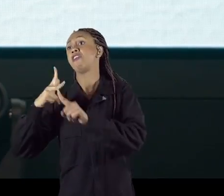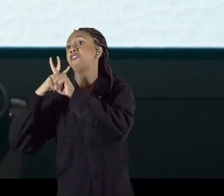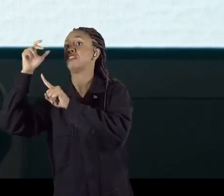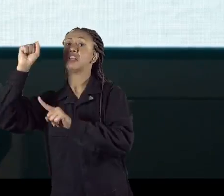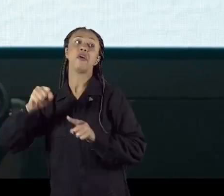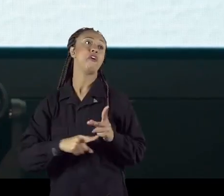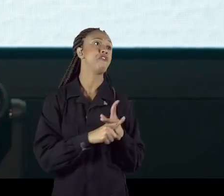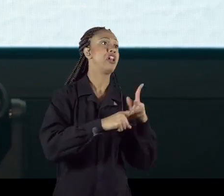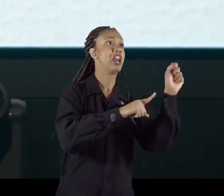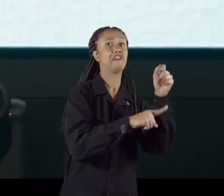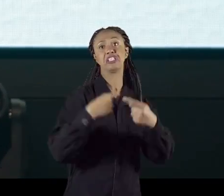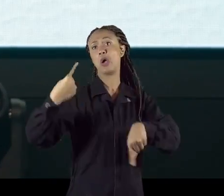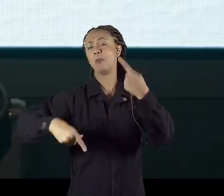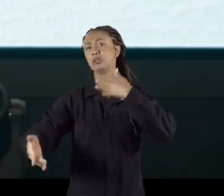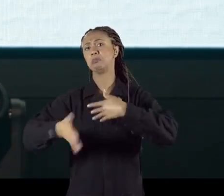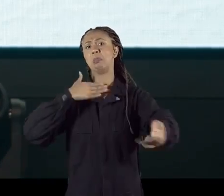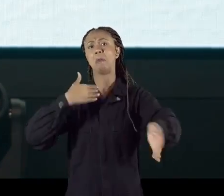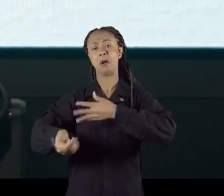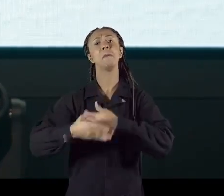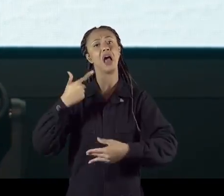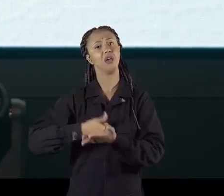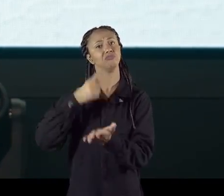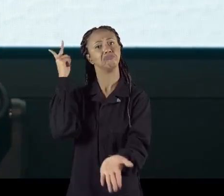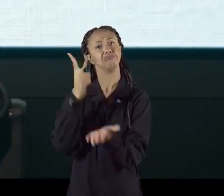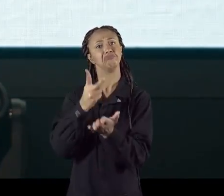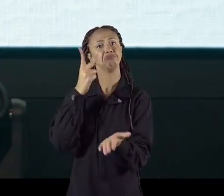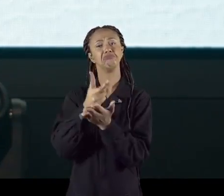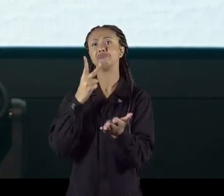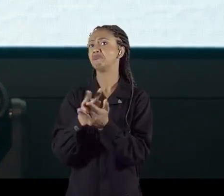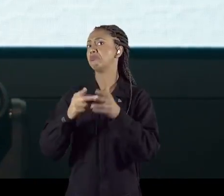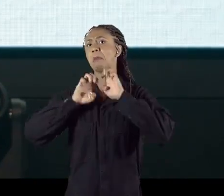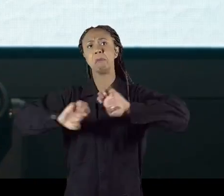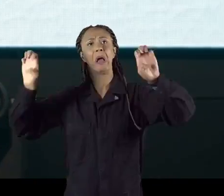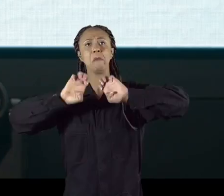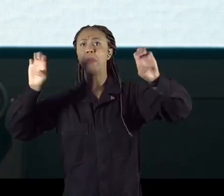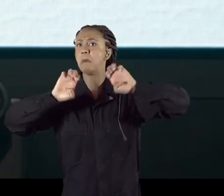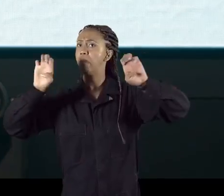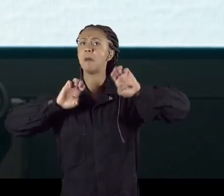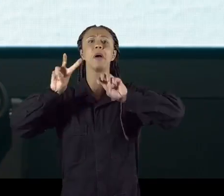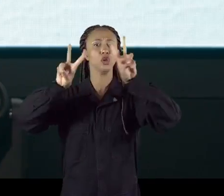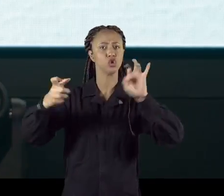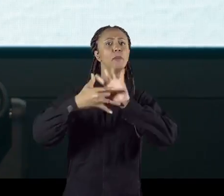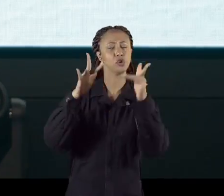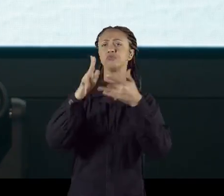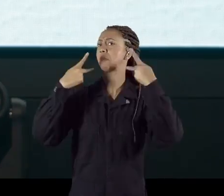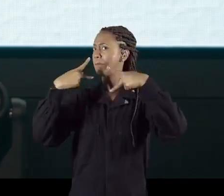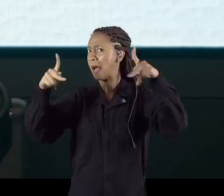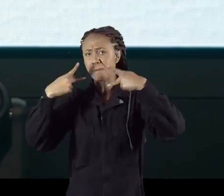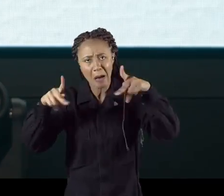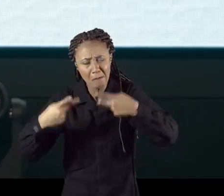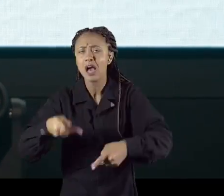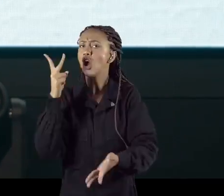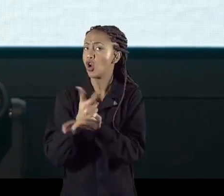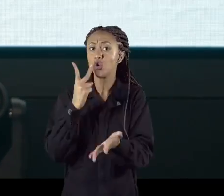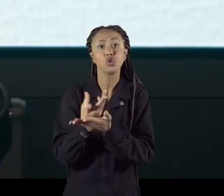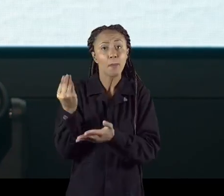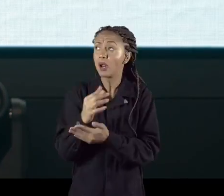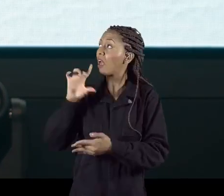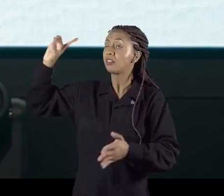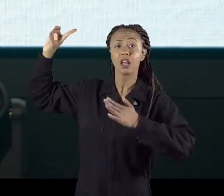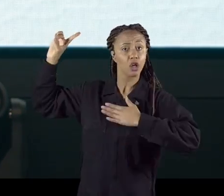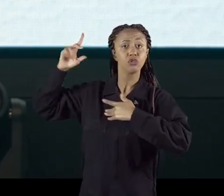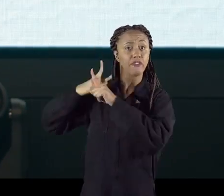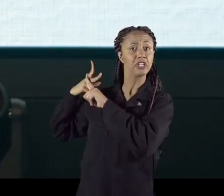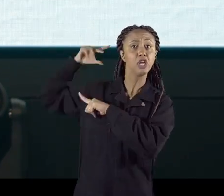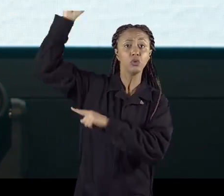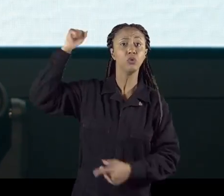felicidade eu vou pregar o evangelho e vou falar de Cristo um jeito ou de outro porque o meu Deus é mais do que vencedor em